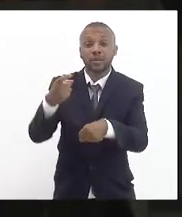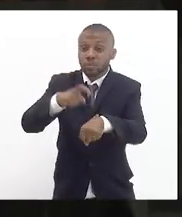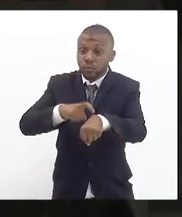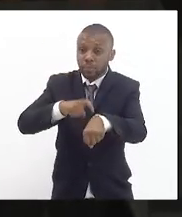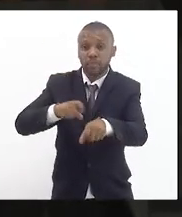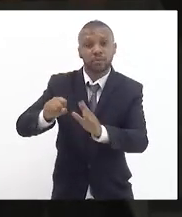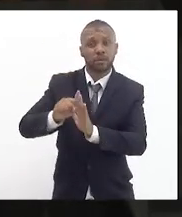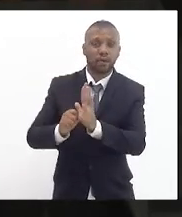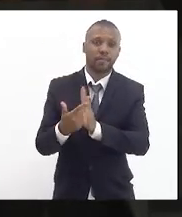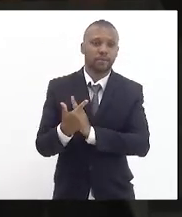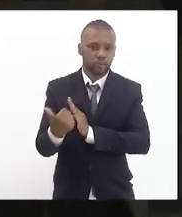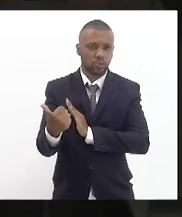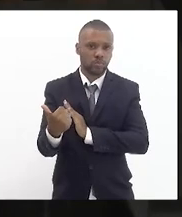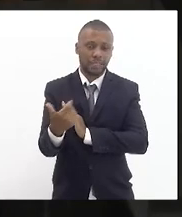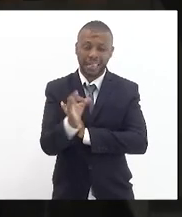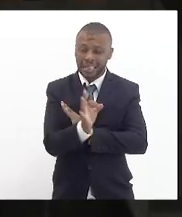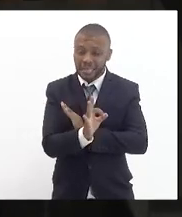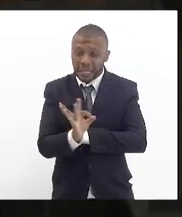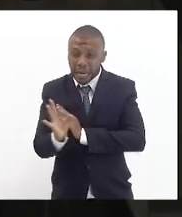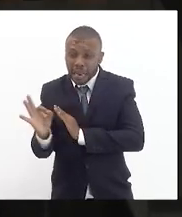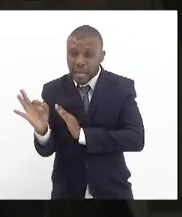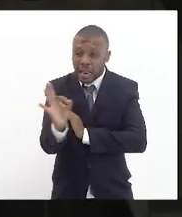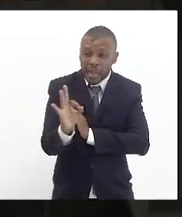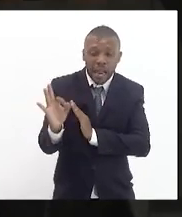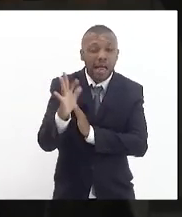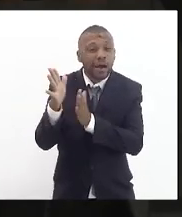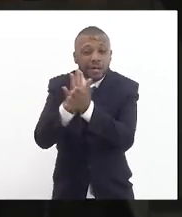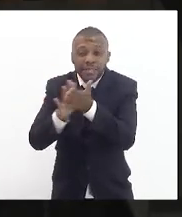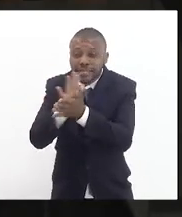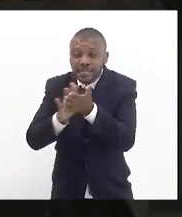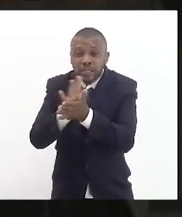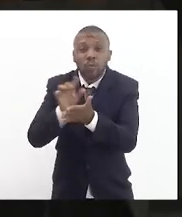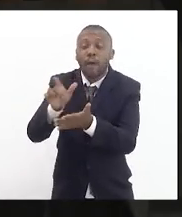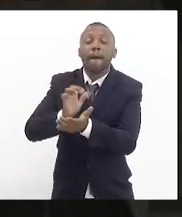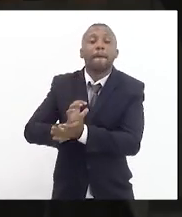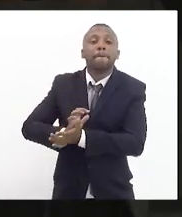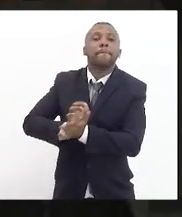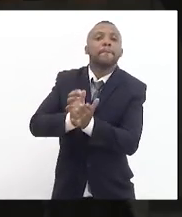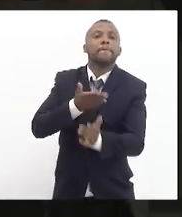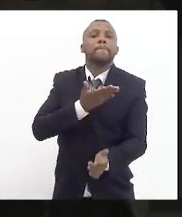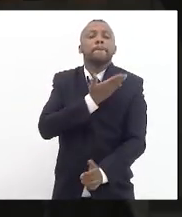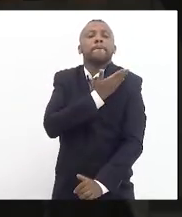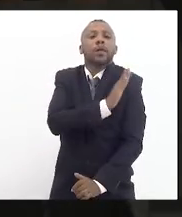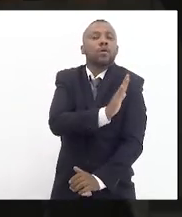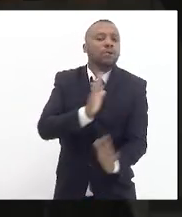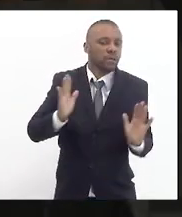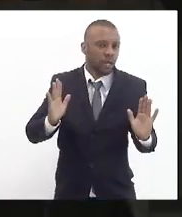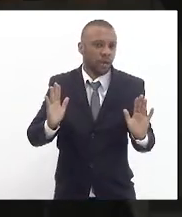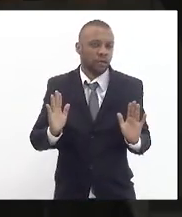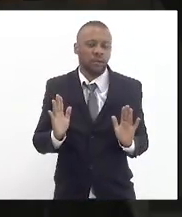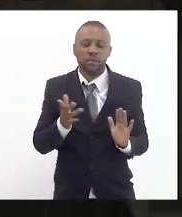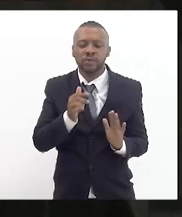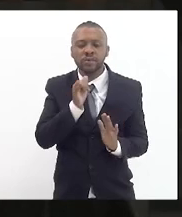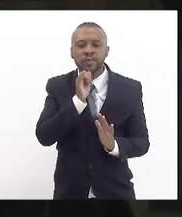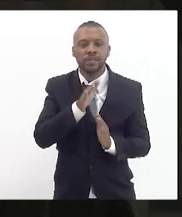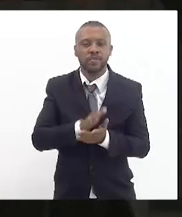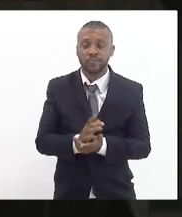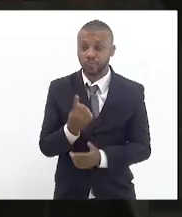21 nenhum preconceito é o fato do cidadão